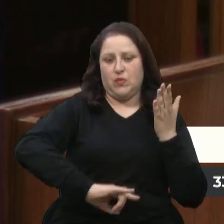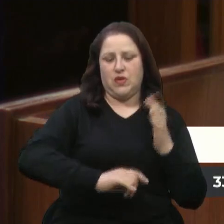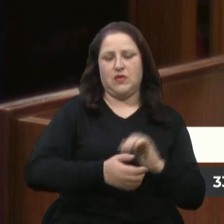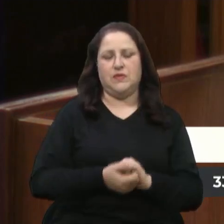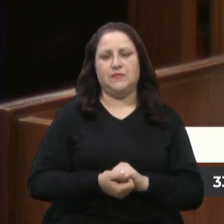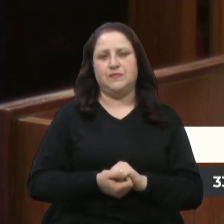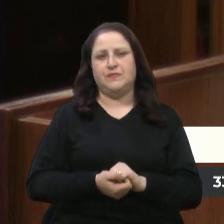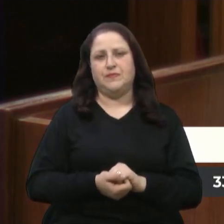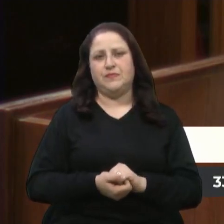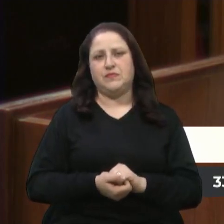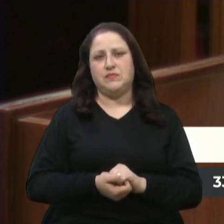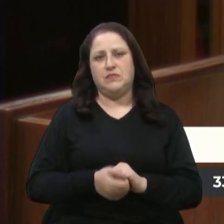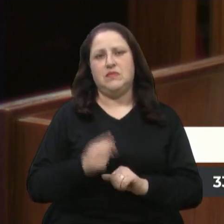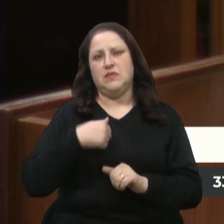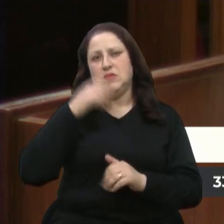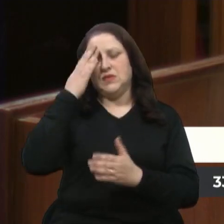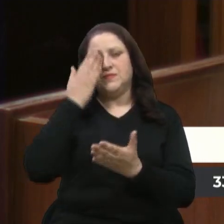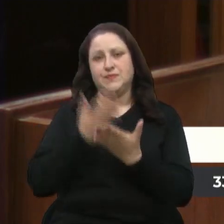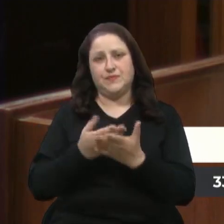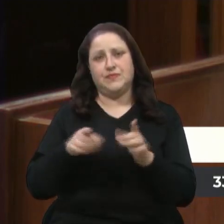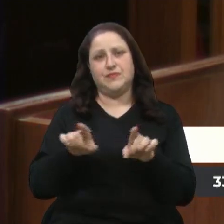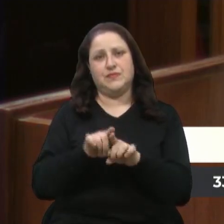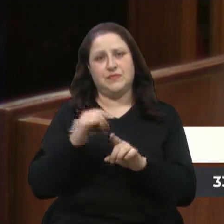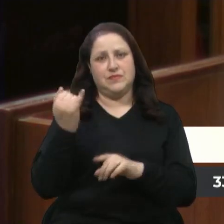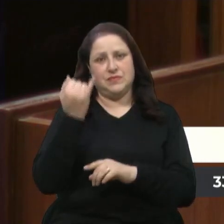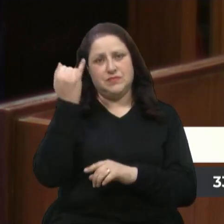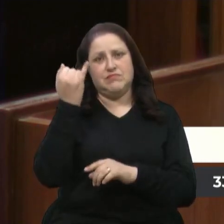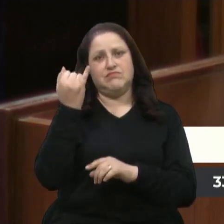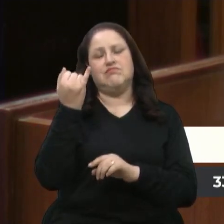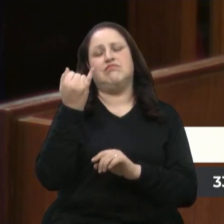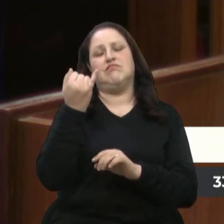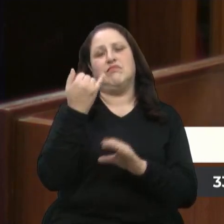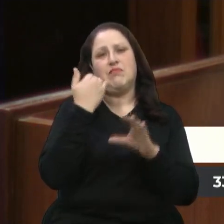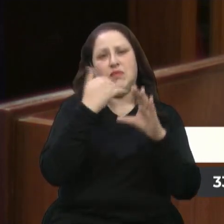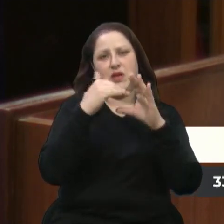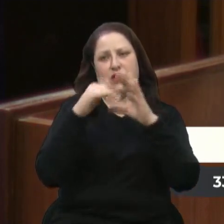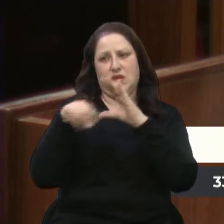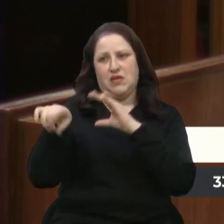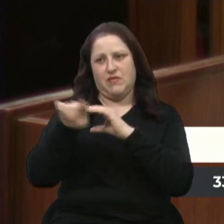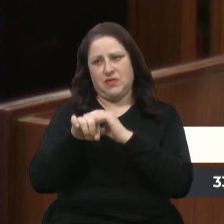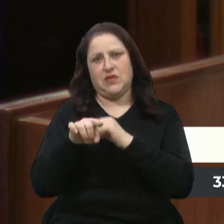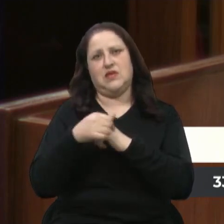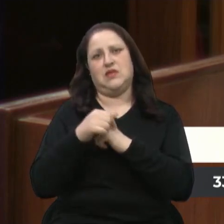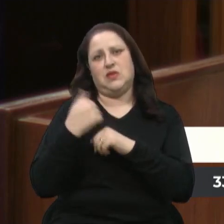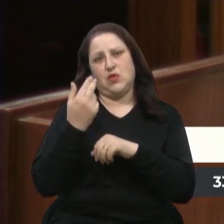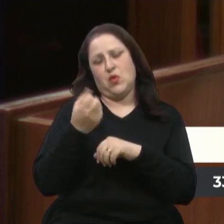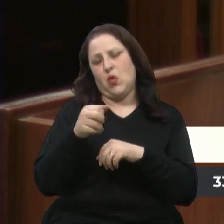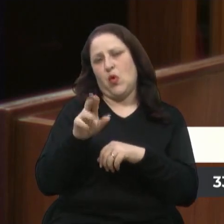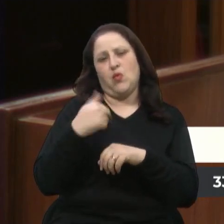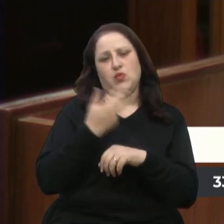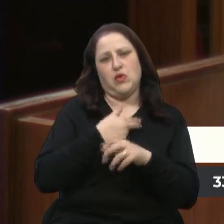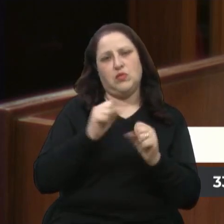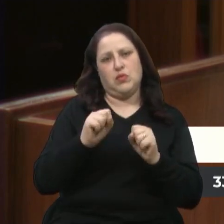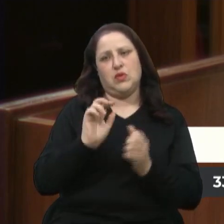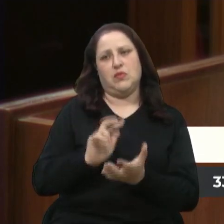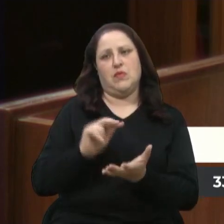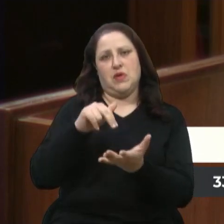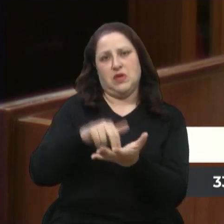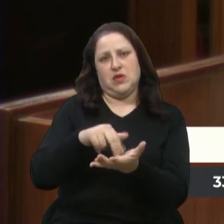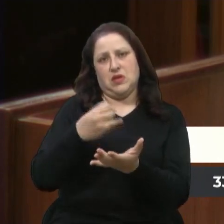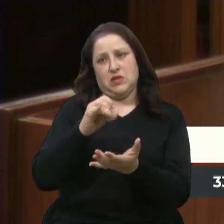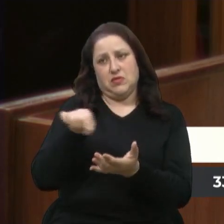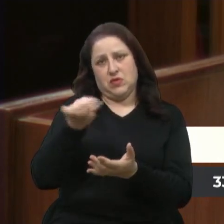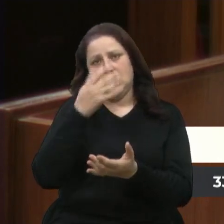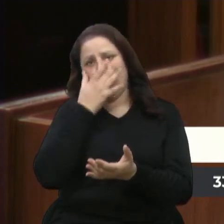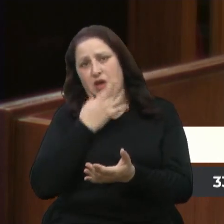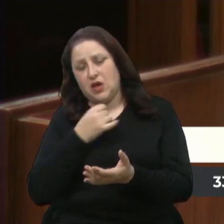aí acredito que também seria importante mandar para vocês, ou que a gente venha apresentar, conforme o que vocês